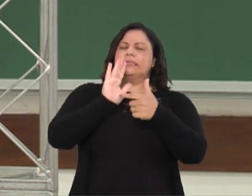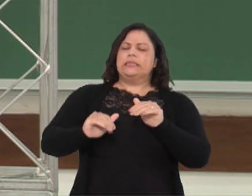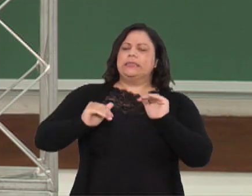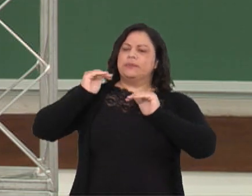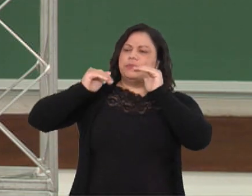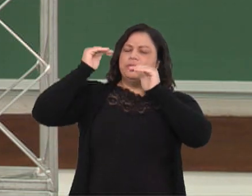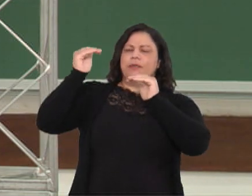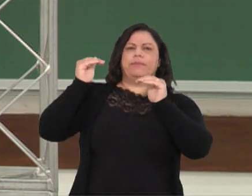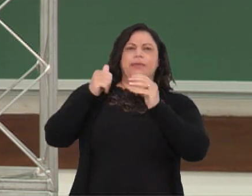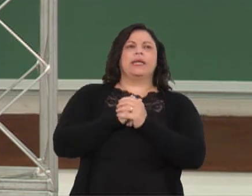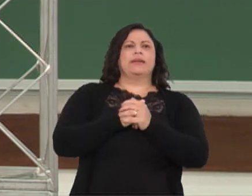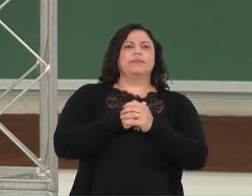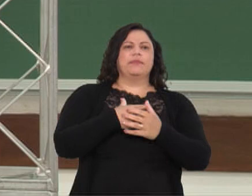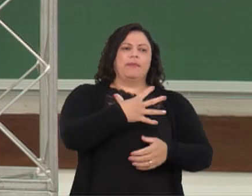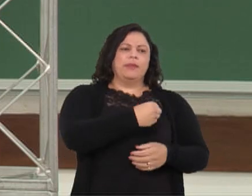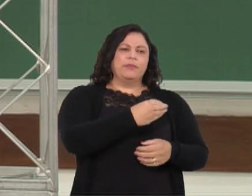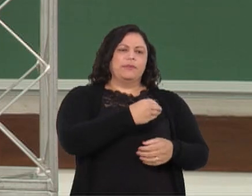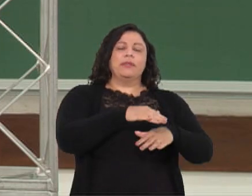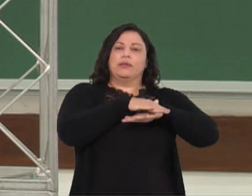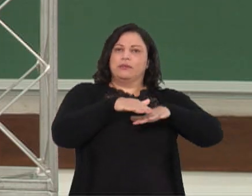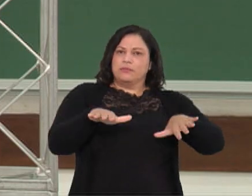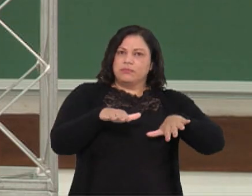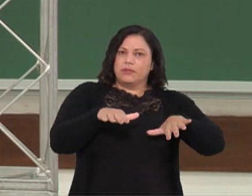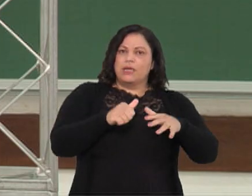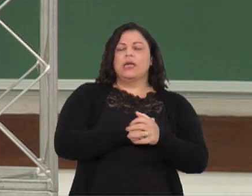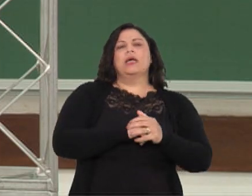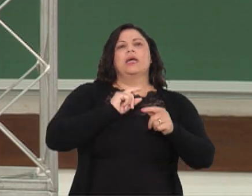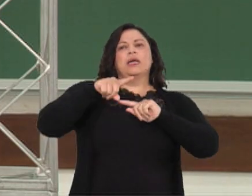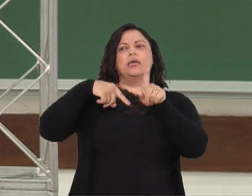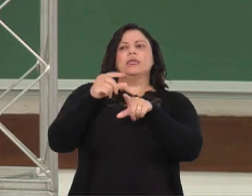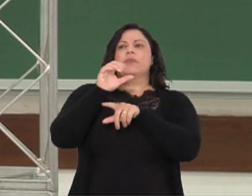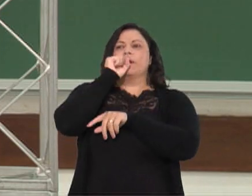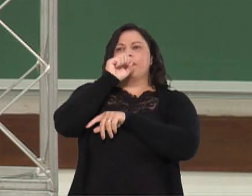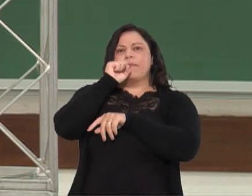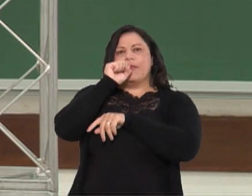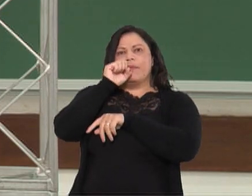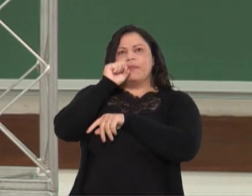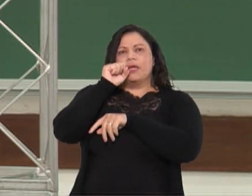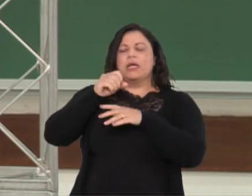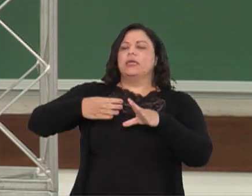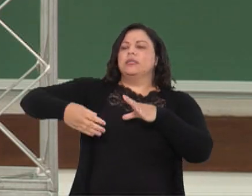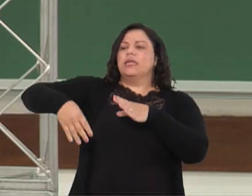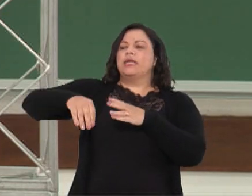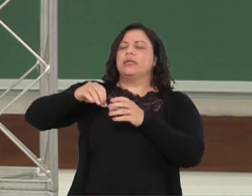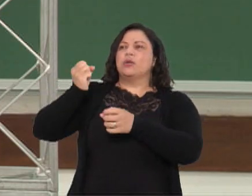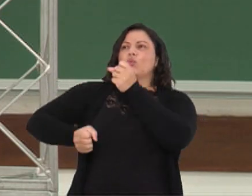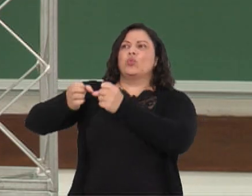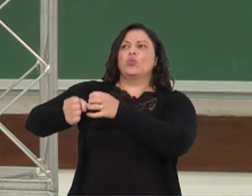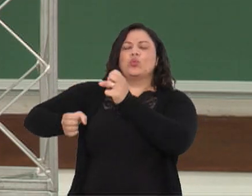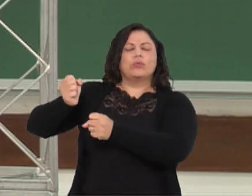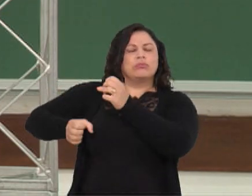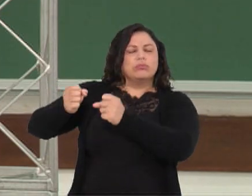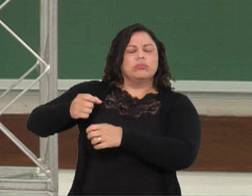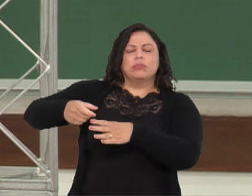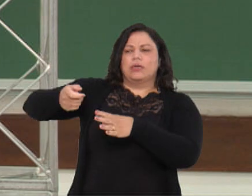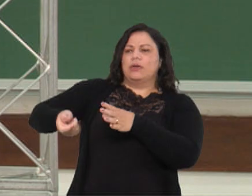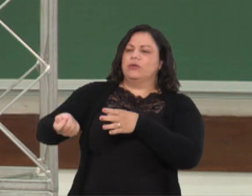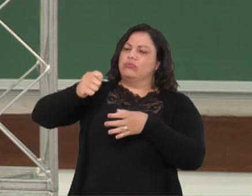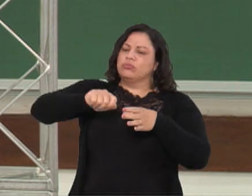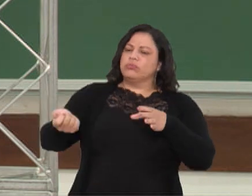mamar no peito de sua mãe, vem então os leite em pó que tem que fazer o mamar, ou